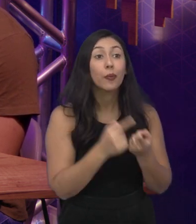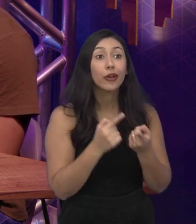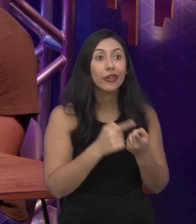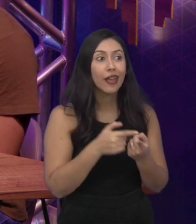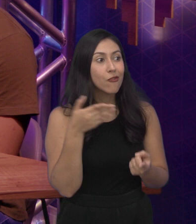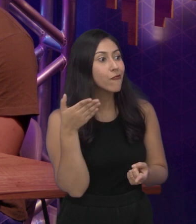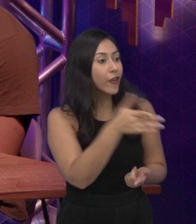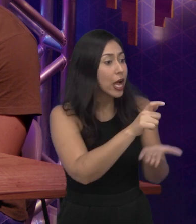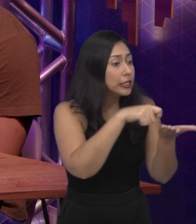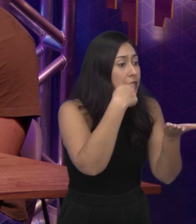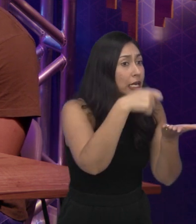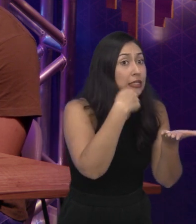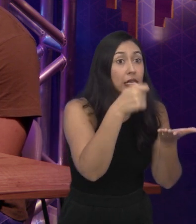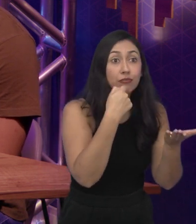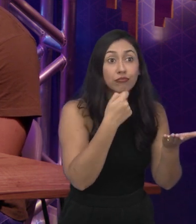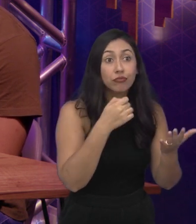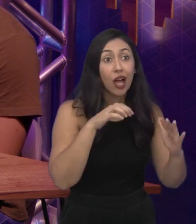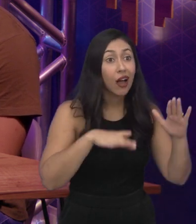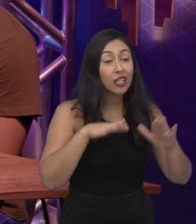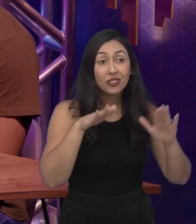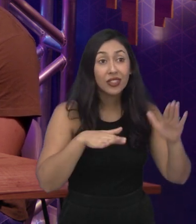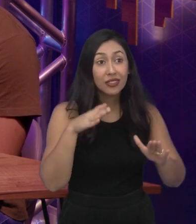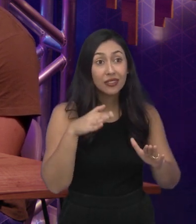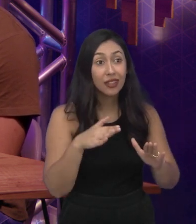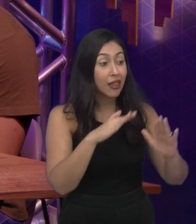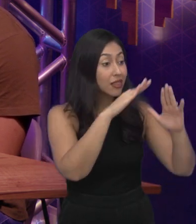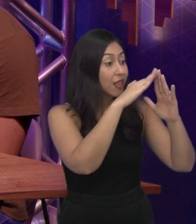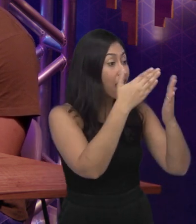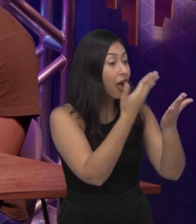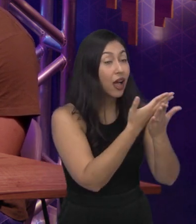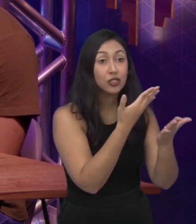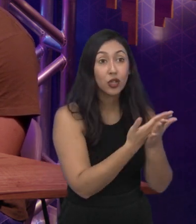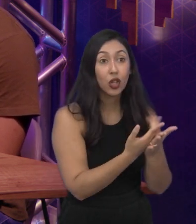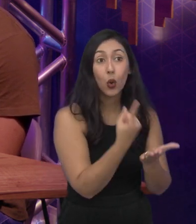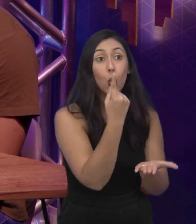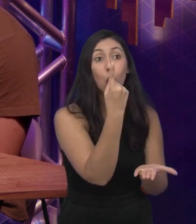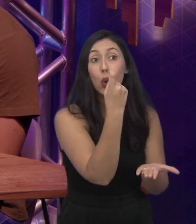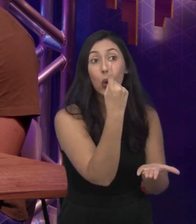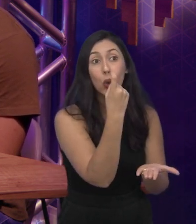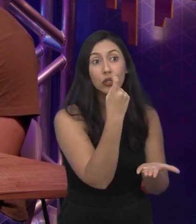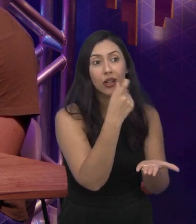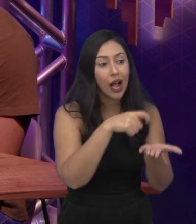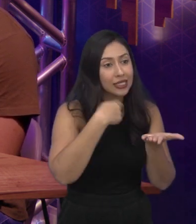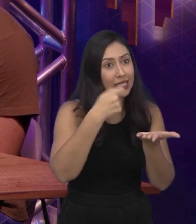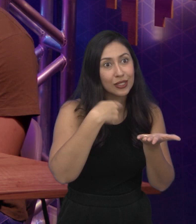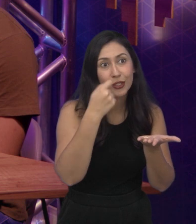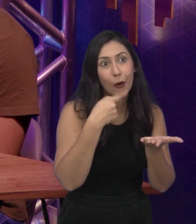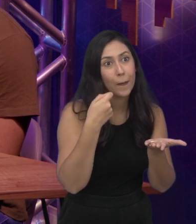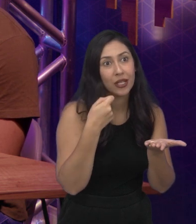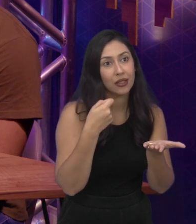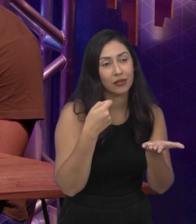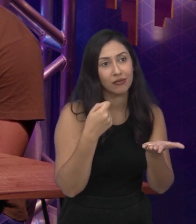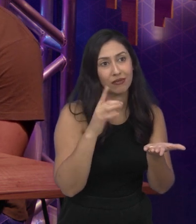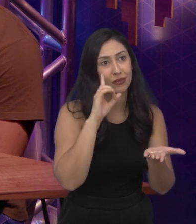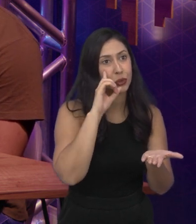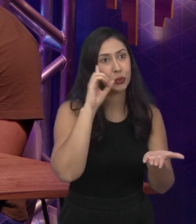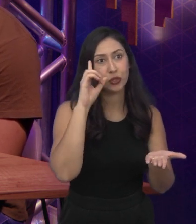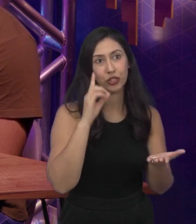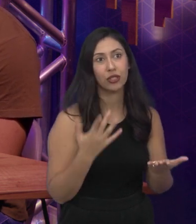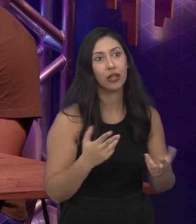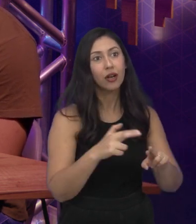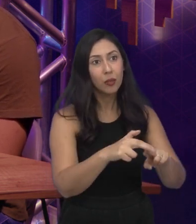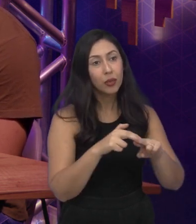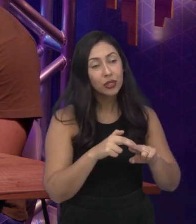poder comer, porque às vezes aquela vez, né, aquele alimento que ela vai receber na escola vai ser o único que ela vai ter. Então